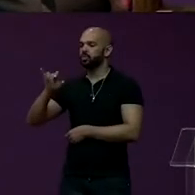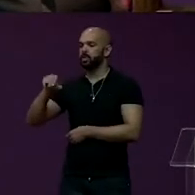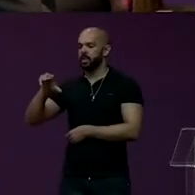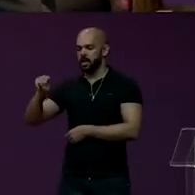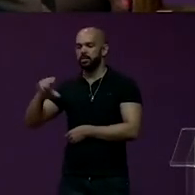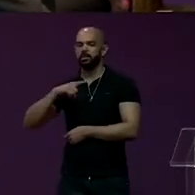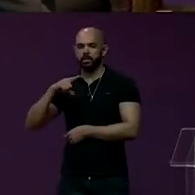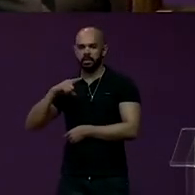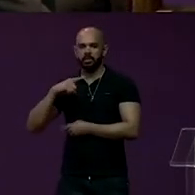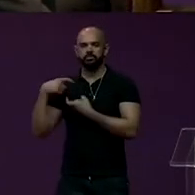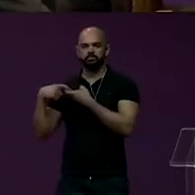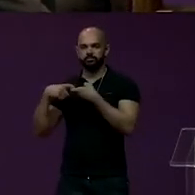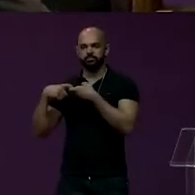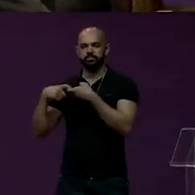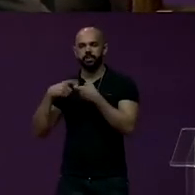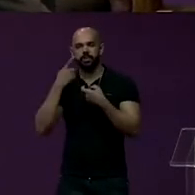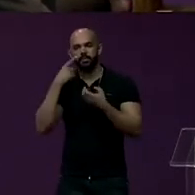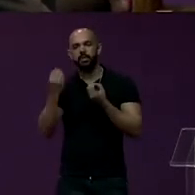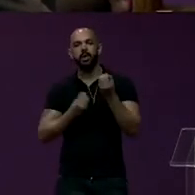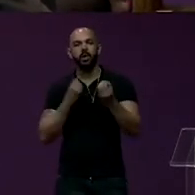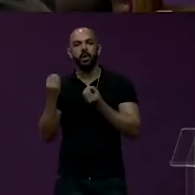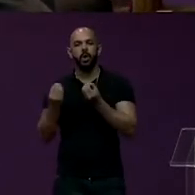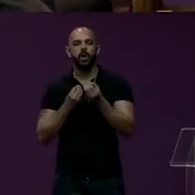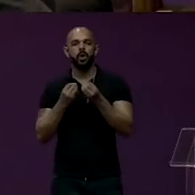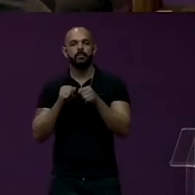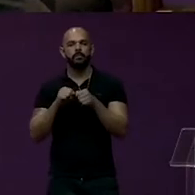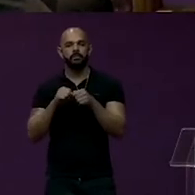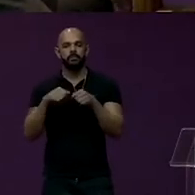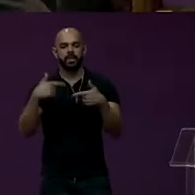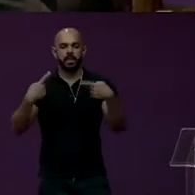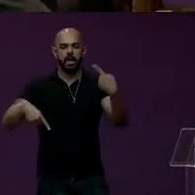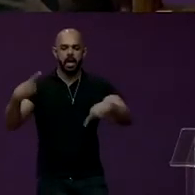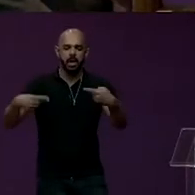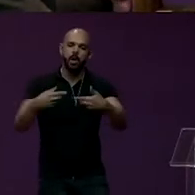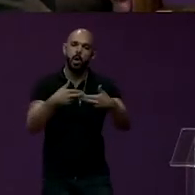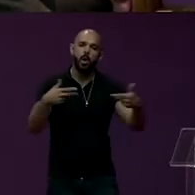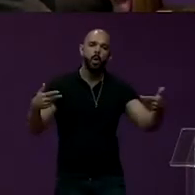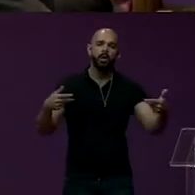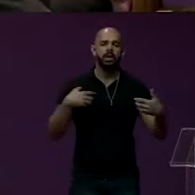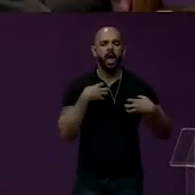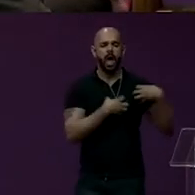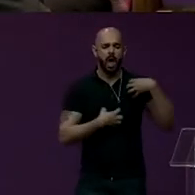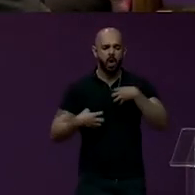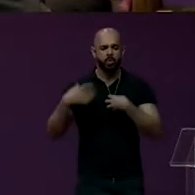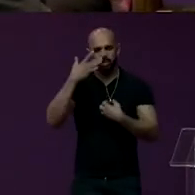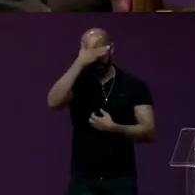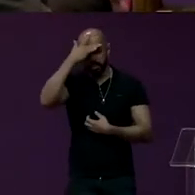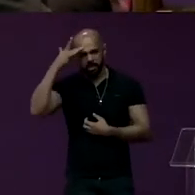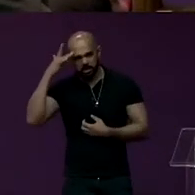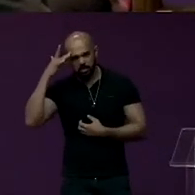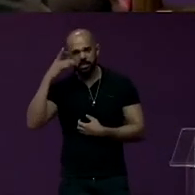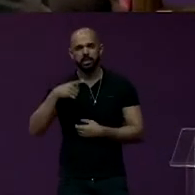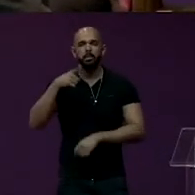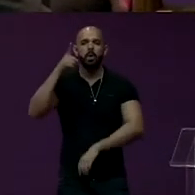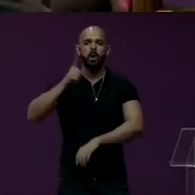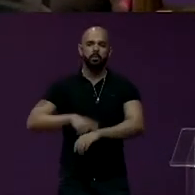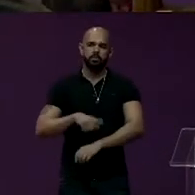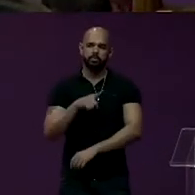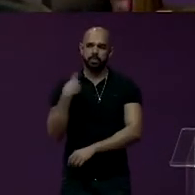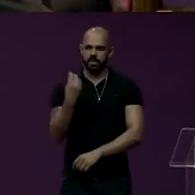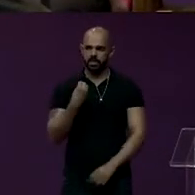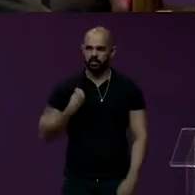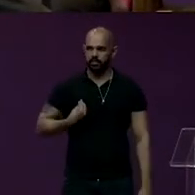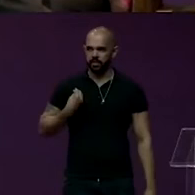essa rede para a gente poder fazer esses debates das coisas que angustiam, né, as pessoas nesse momento que a